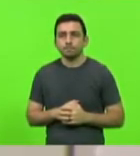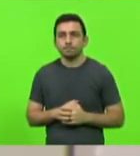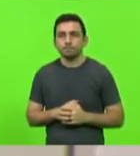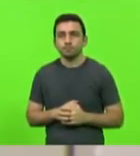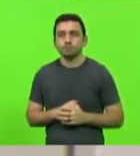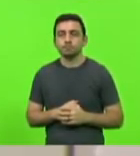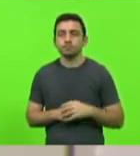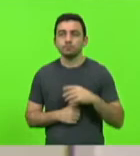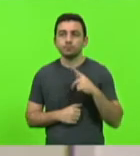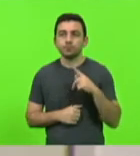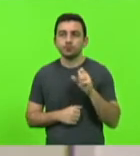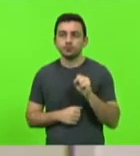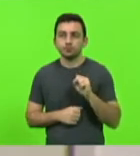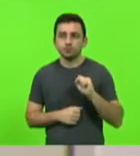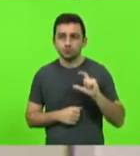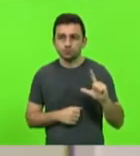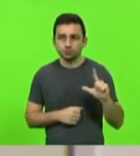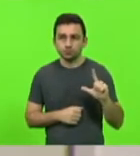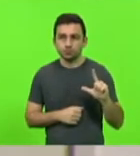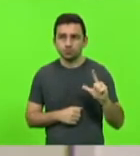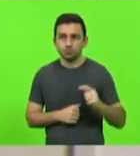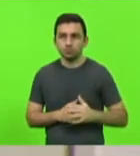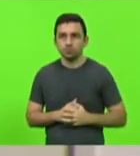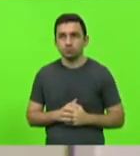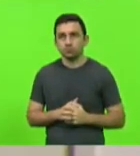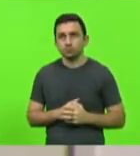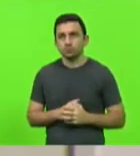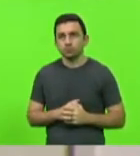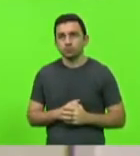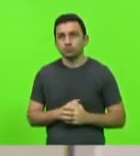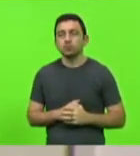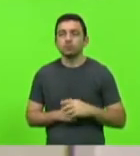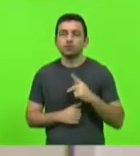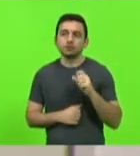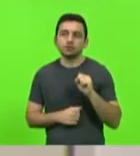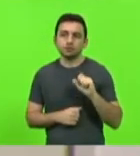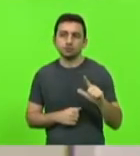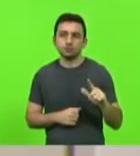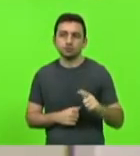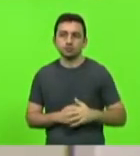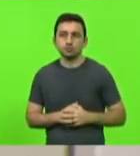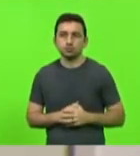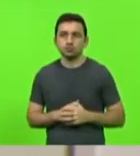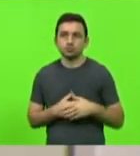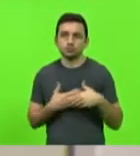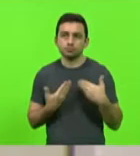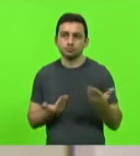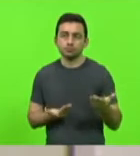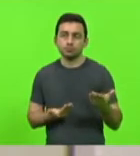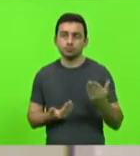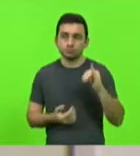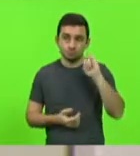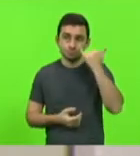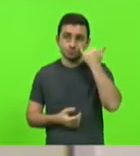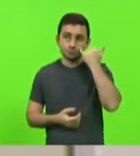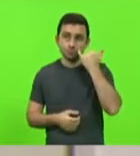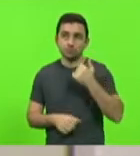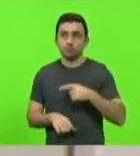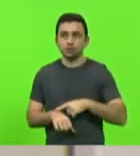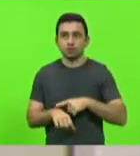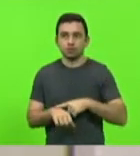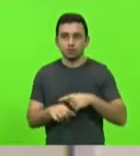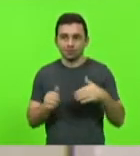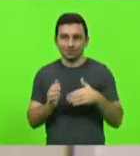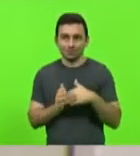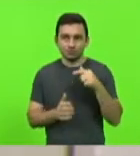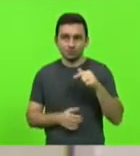PSL. Você fará uso da palavra, João? Bloco PSL. Deputado Gessé Lopes, Vossa Excelência será 7 minutos,